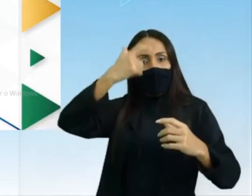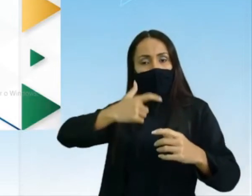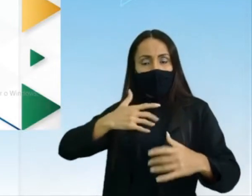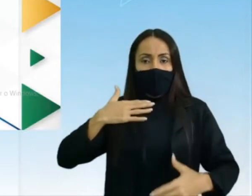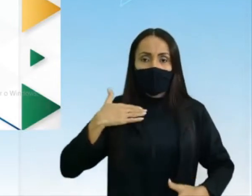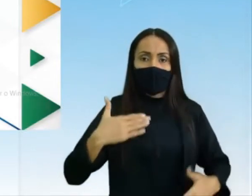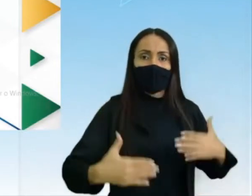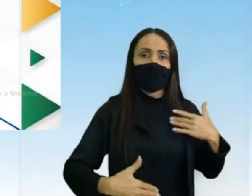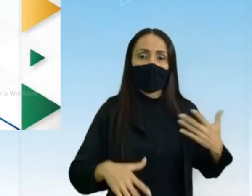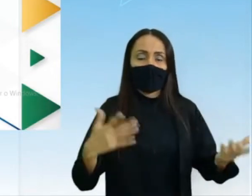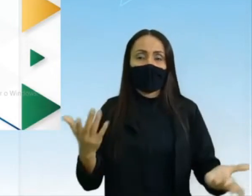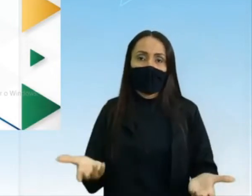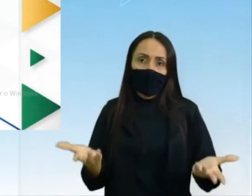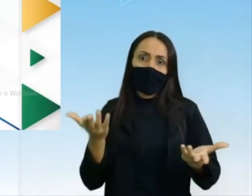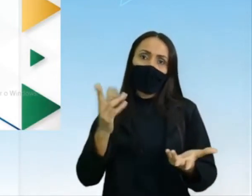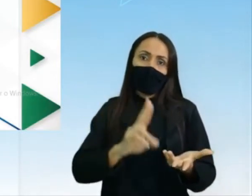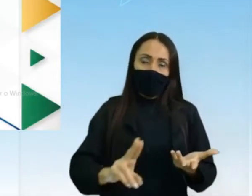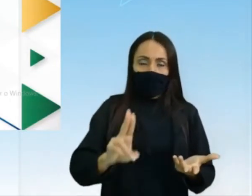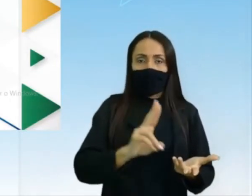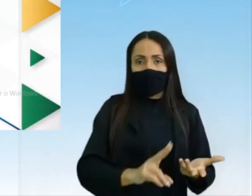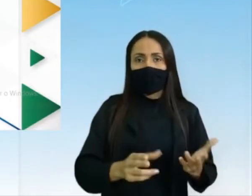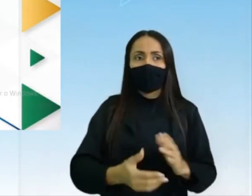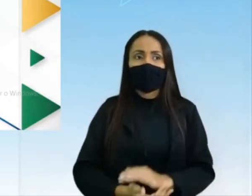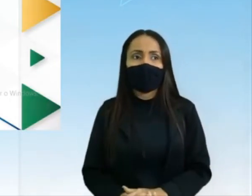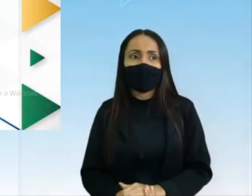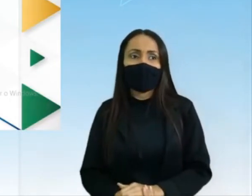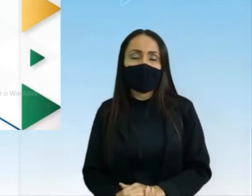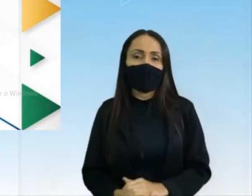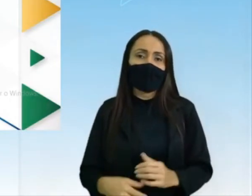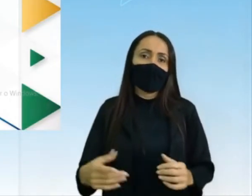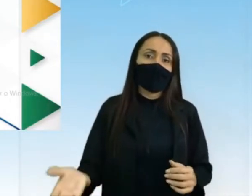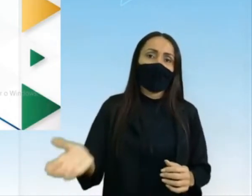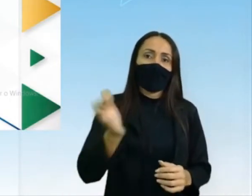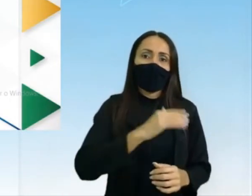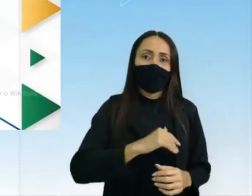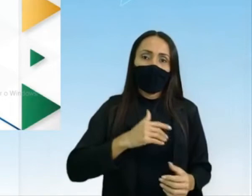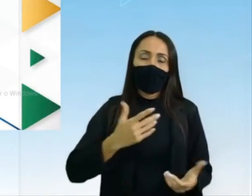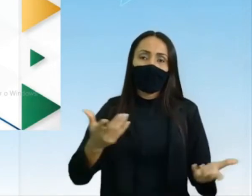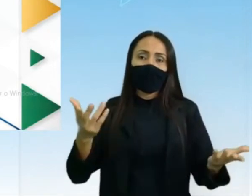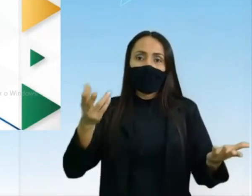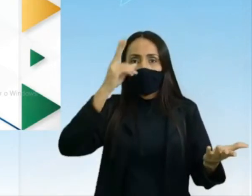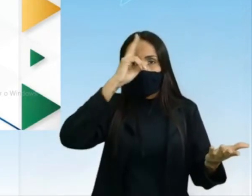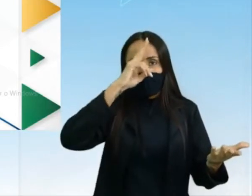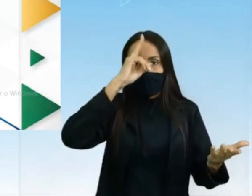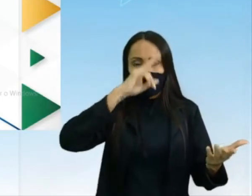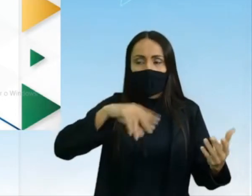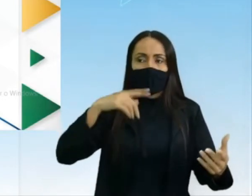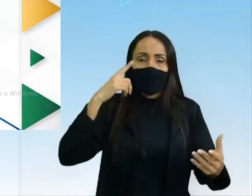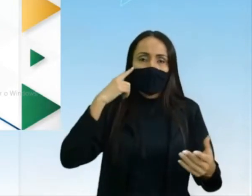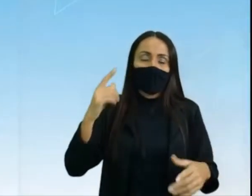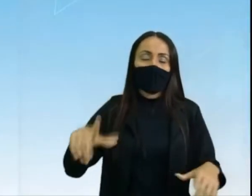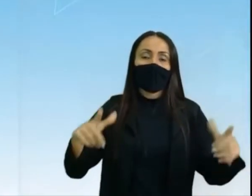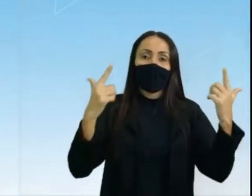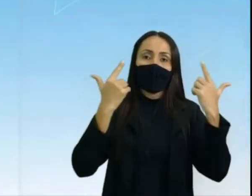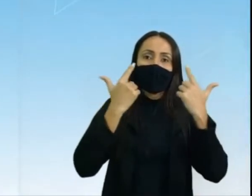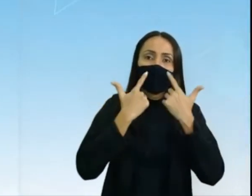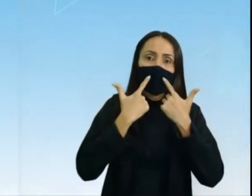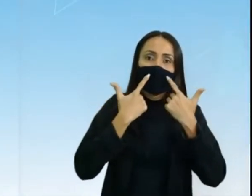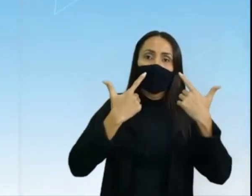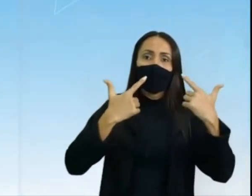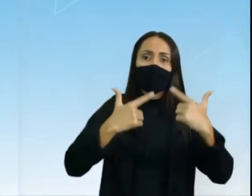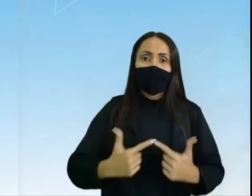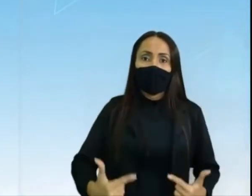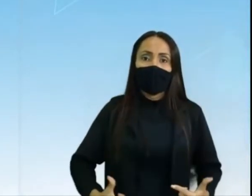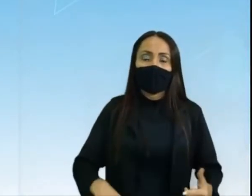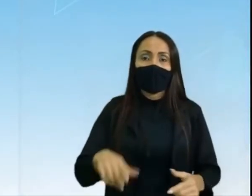corporais, que nós as utilizamos. Então, vamos caminhando, lembrando sempre a questão da linguagem. Que tal